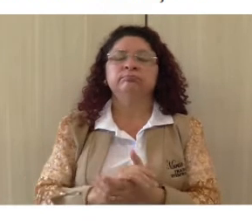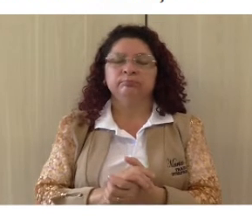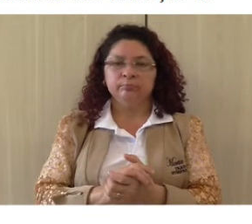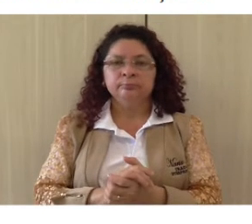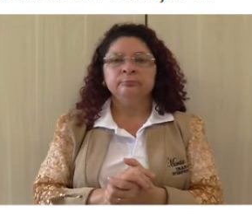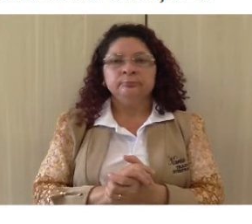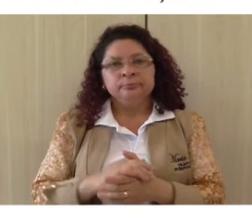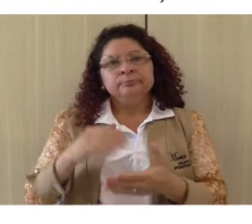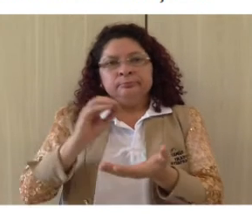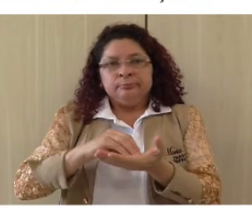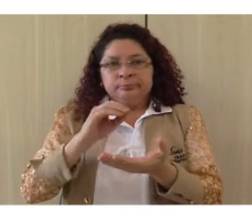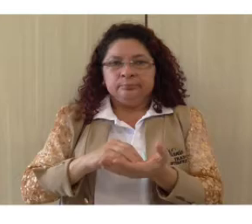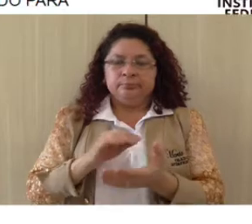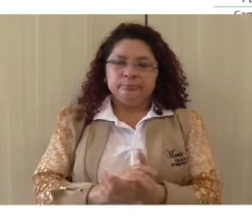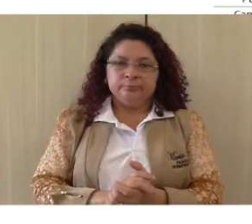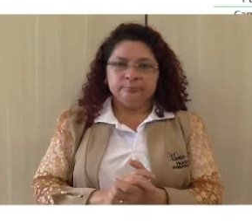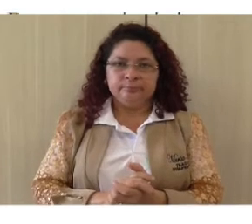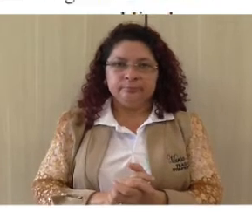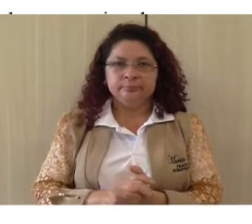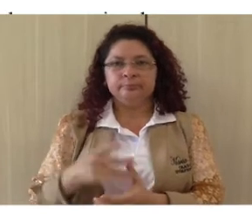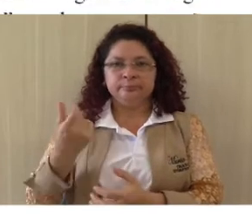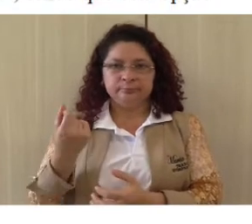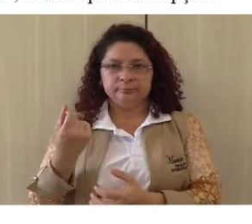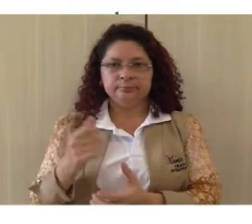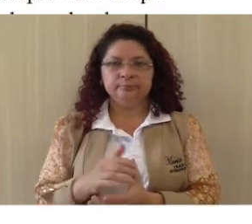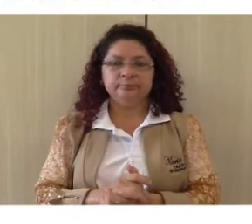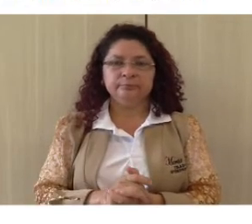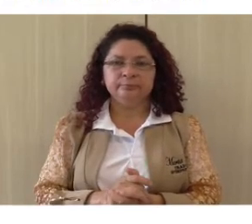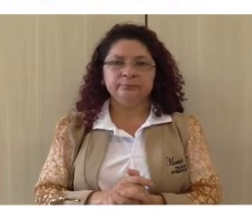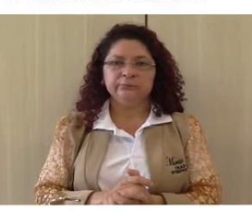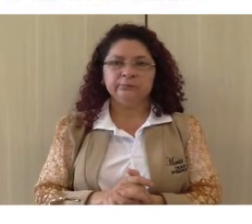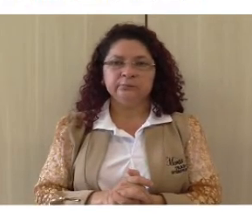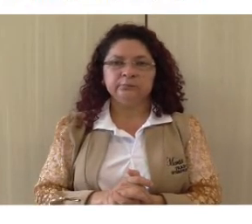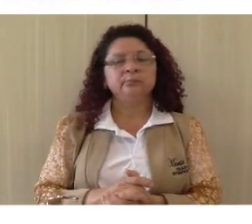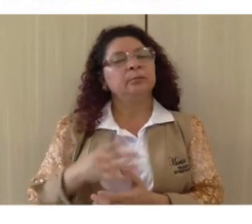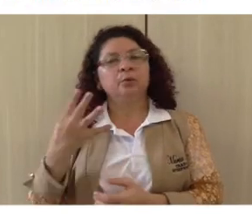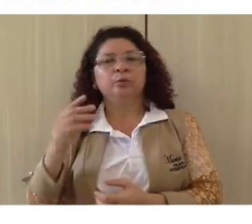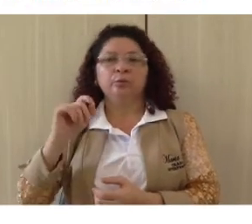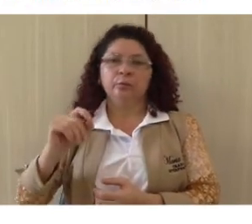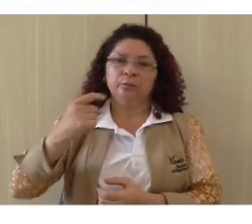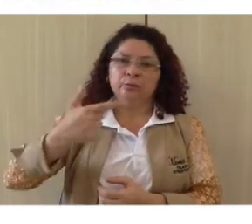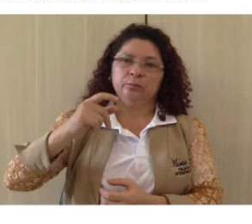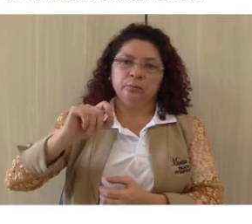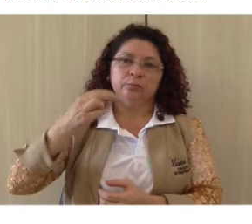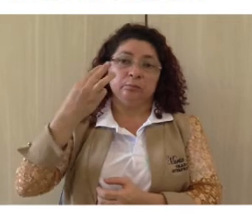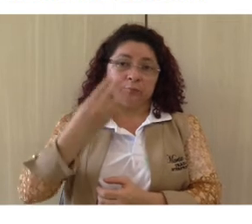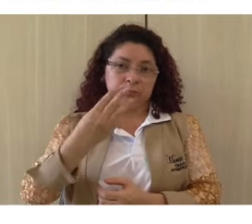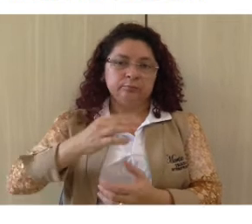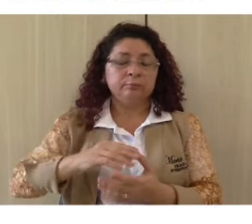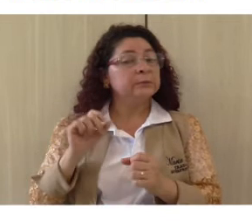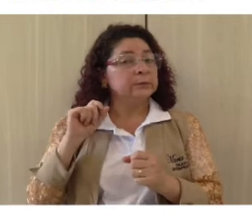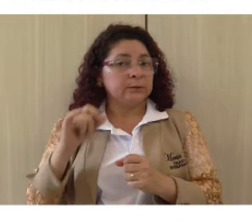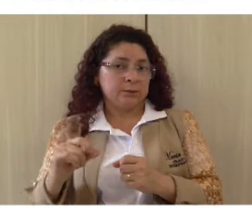às vagas ofertadas. Página 6. Item 4.2.3.